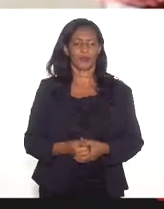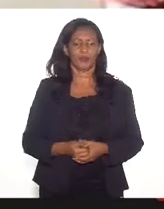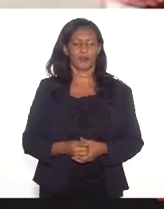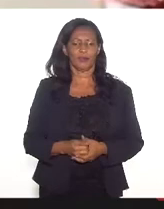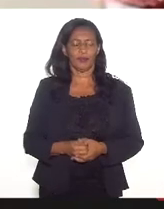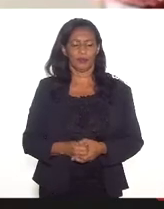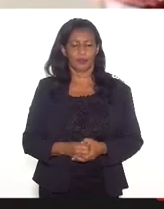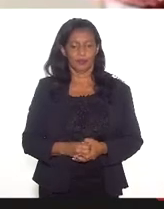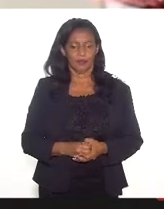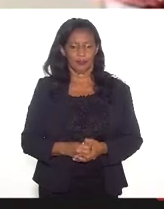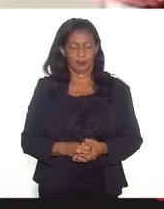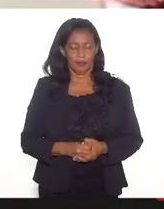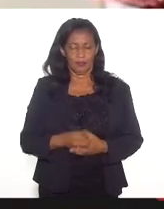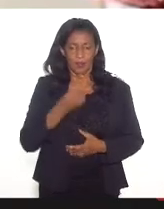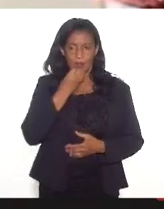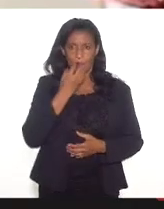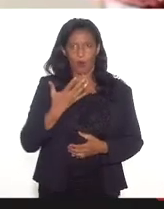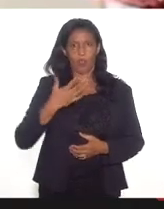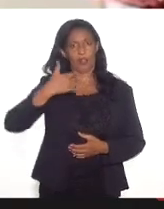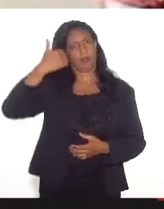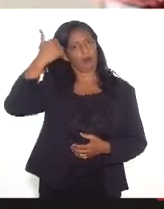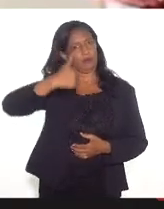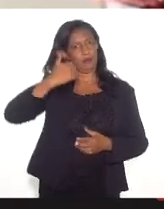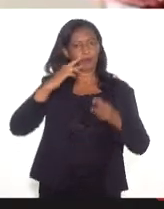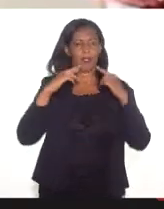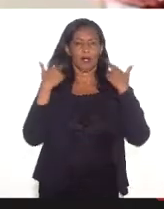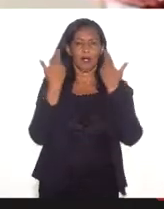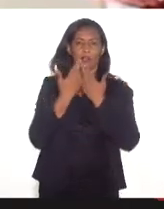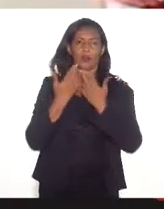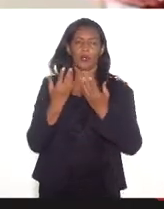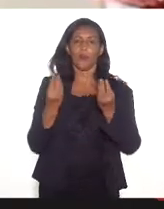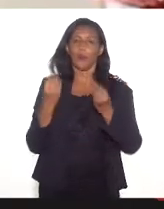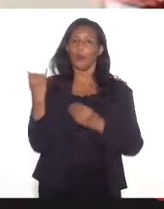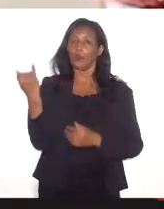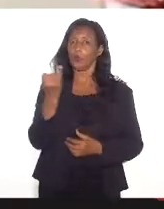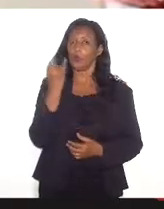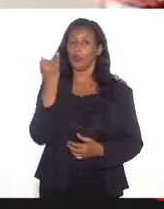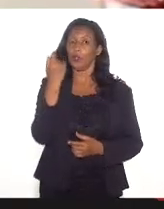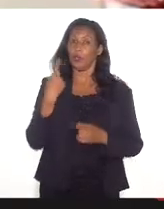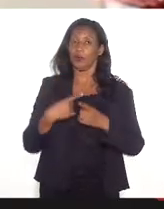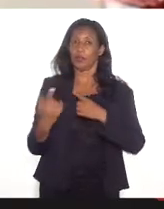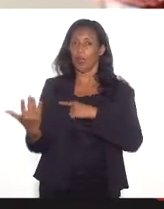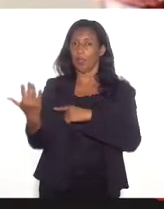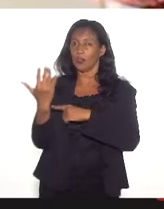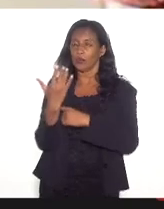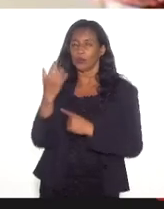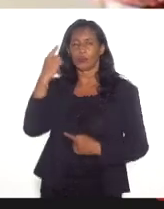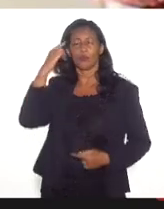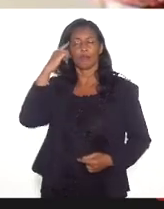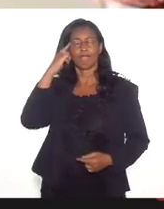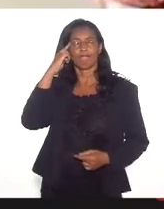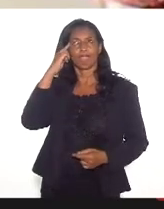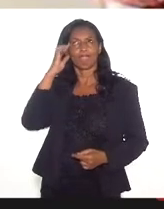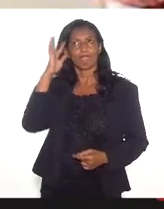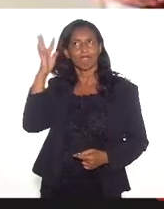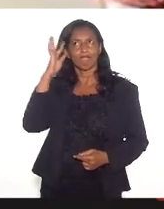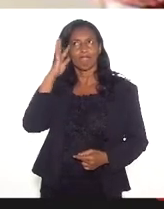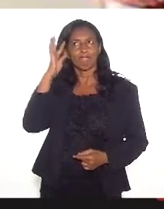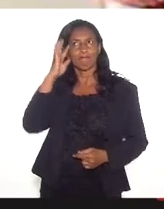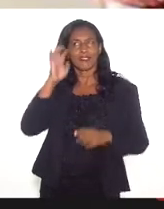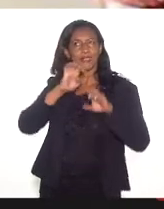Bom, acho que essa primeira audiência pública da comissão é muito importante porque nos ajuda a pensar em eixos